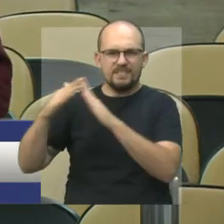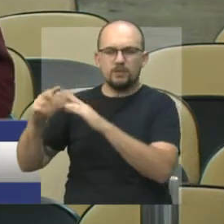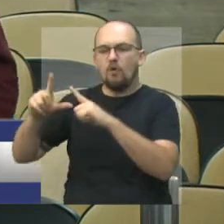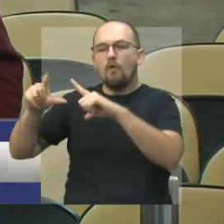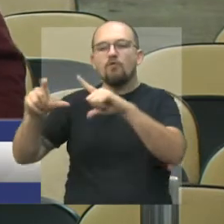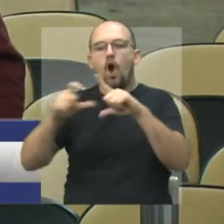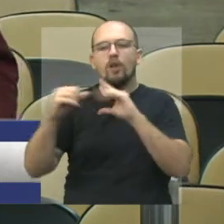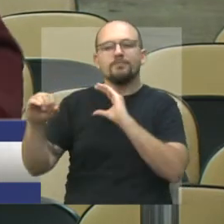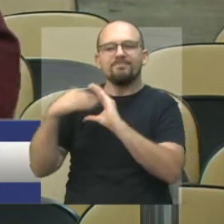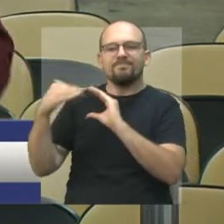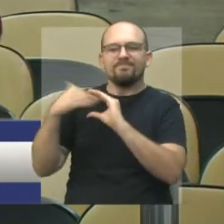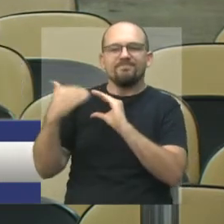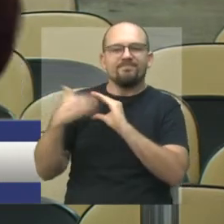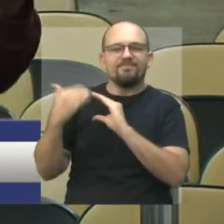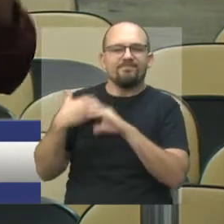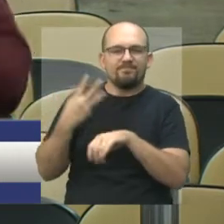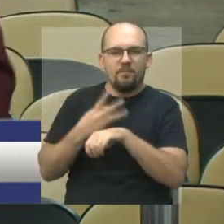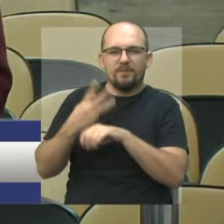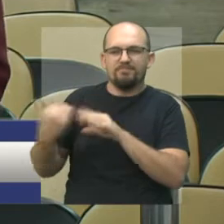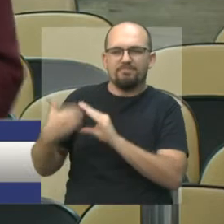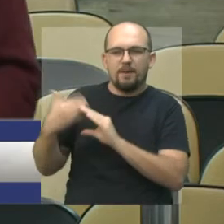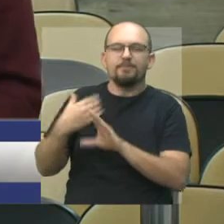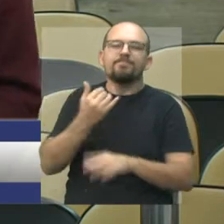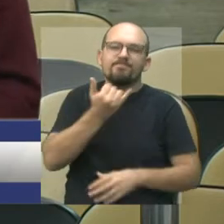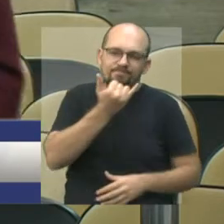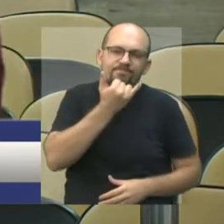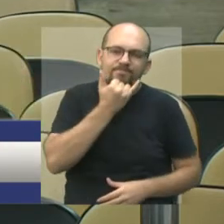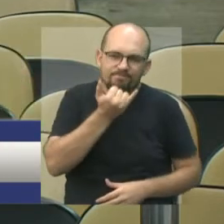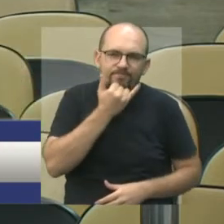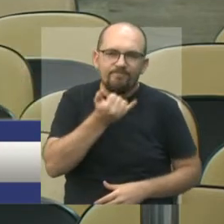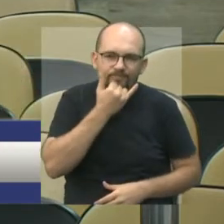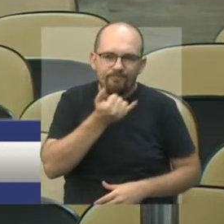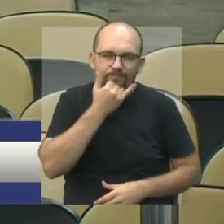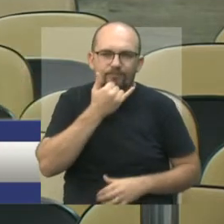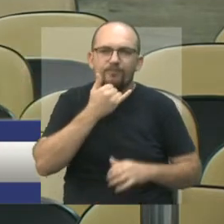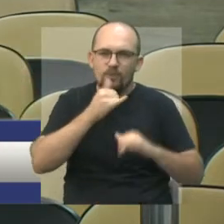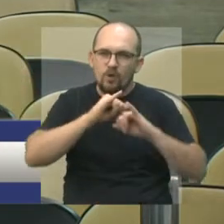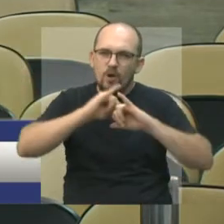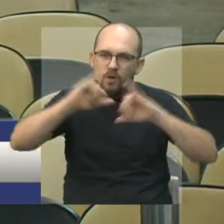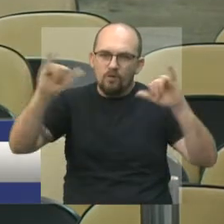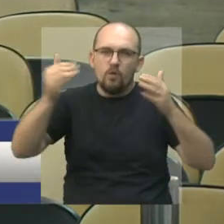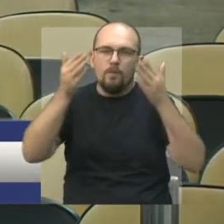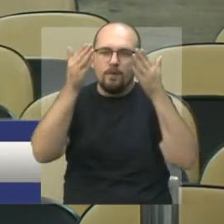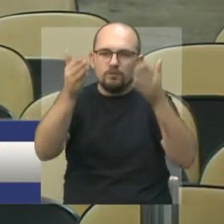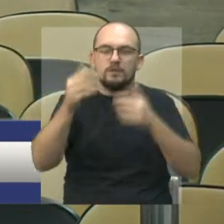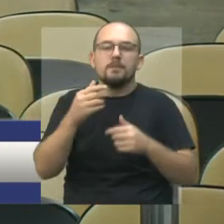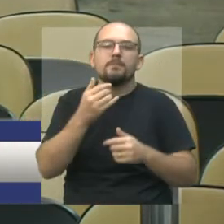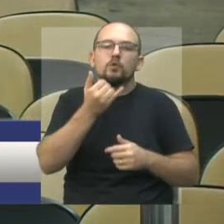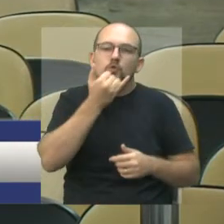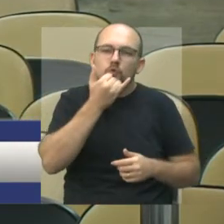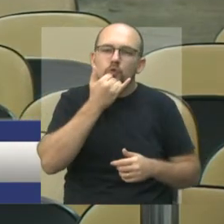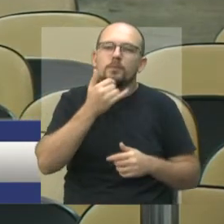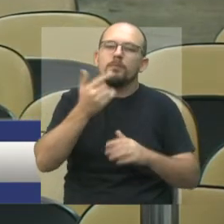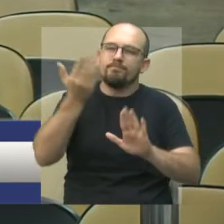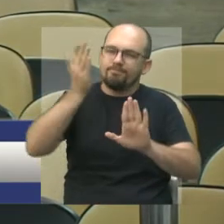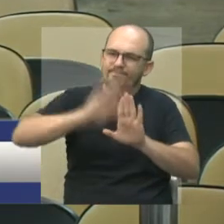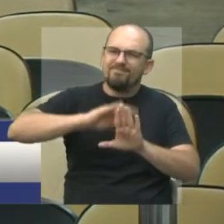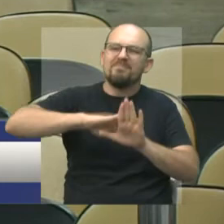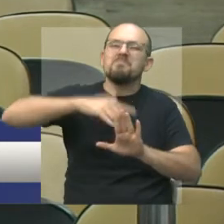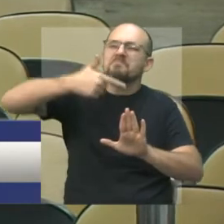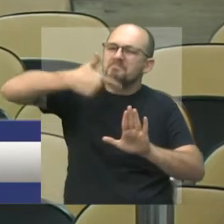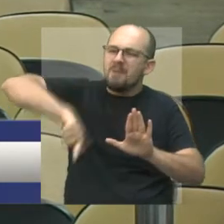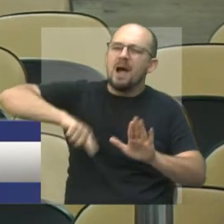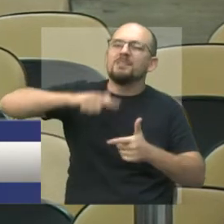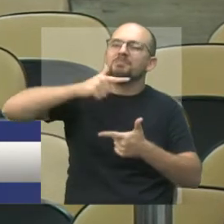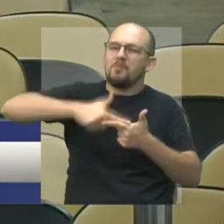fotos. Gente, me perdoem, então vou aproveitar até esse espaço para falar para vocês aqui, me perdoem, porque o buraco é muito mais embaixo do que a